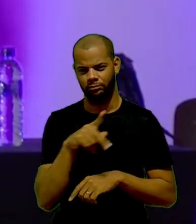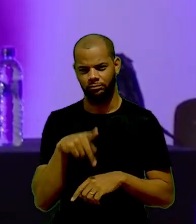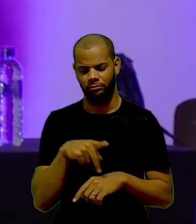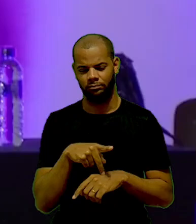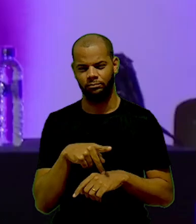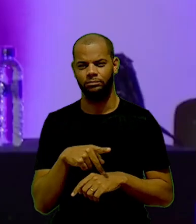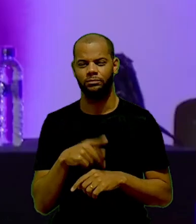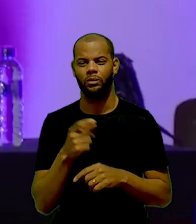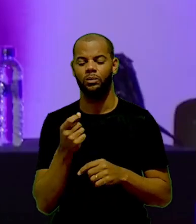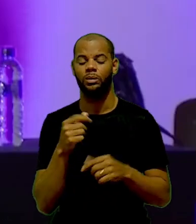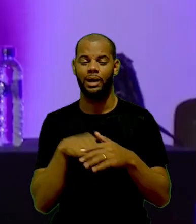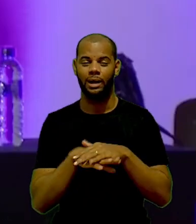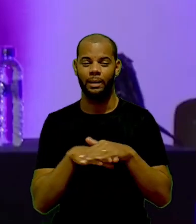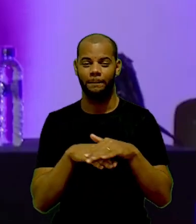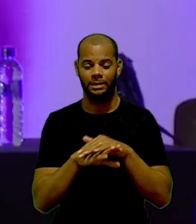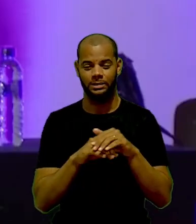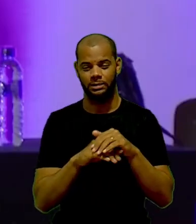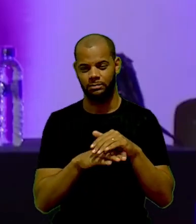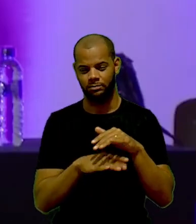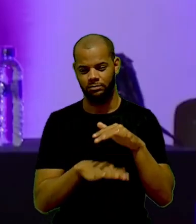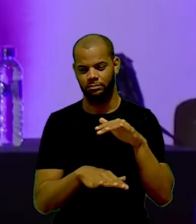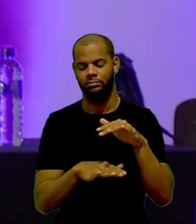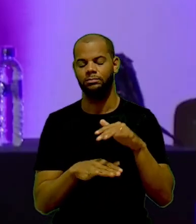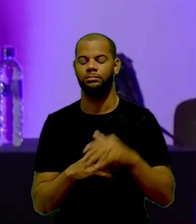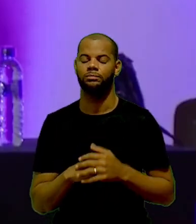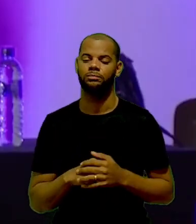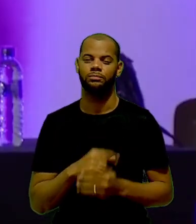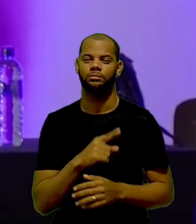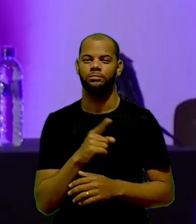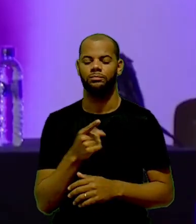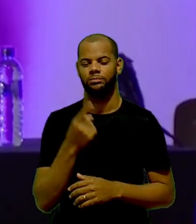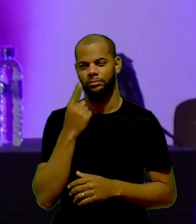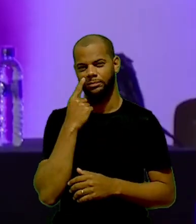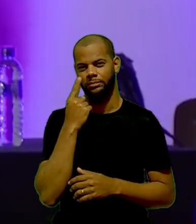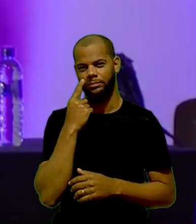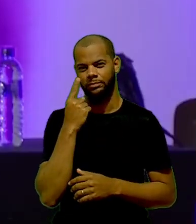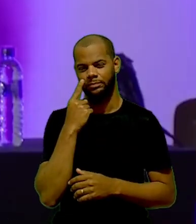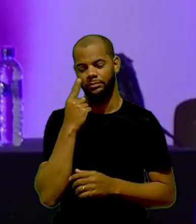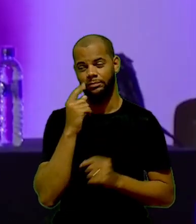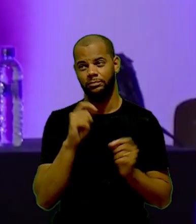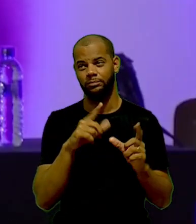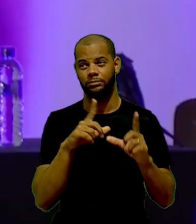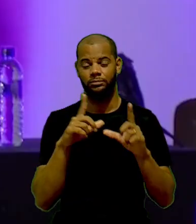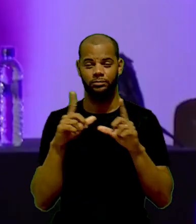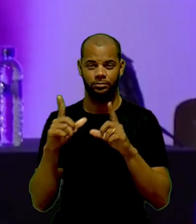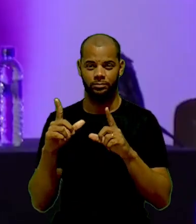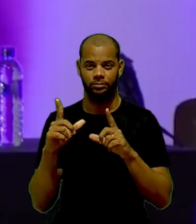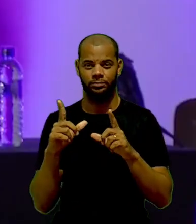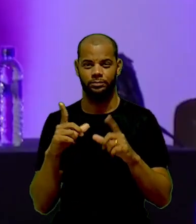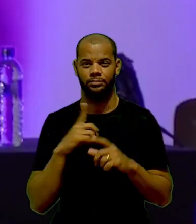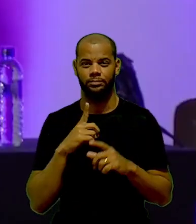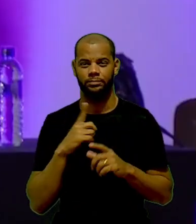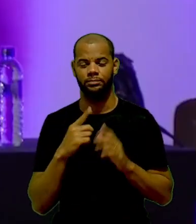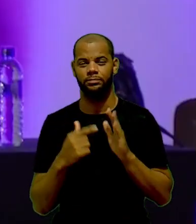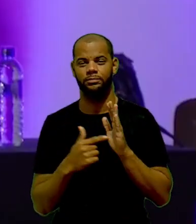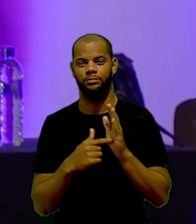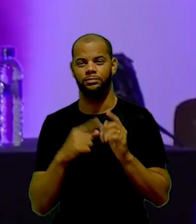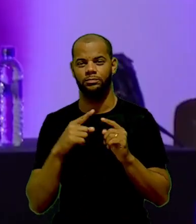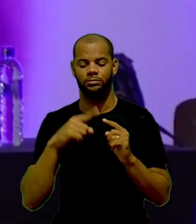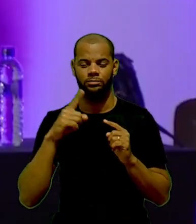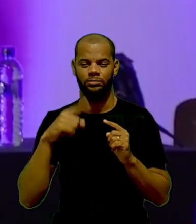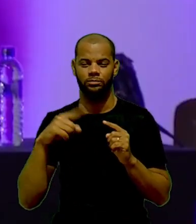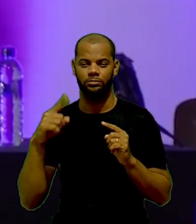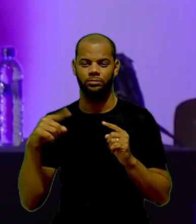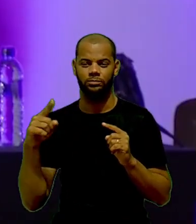no armazenamento de energia. Mas vocês veem aqui por essa figura, que mostra a variação das